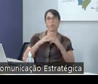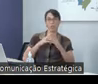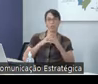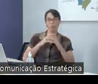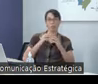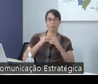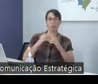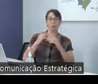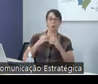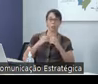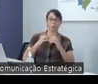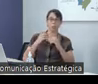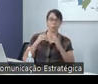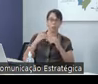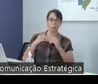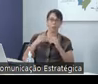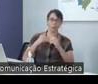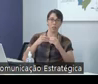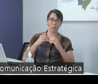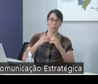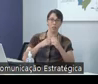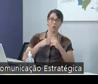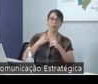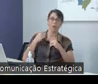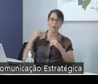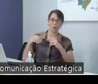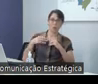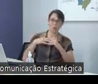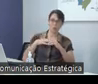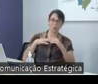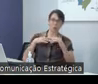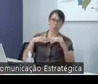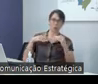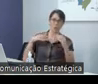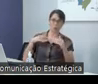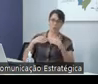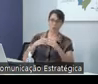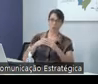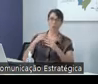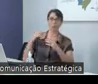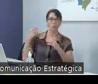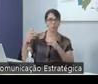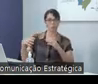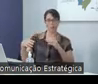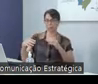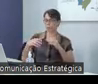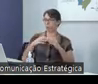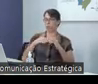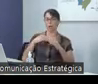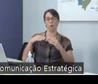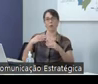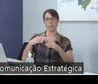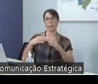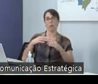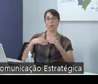já tinham no seu histórico de medicamento anti-retroviral a dispensação ou de azeite injetável ou de advertência